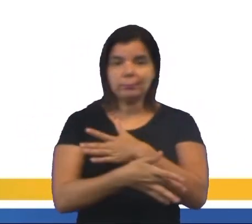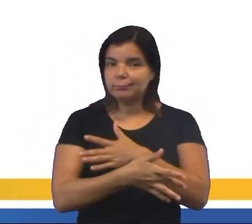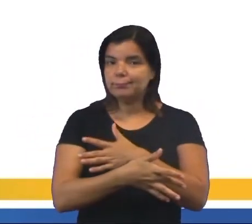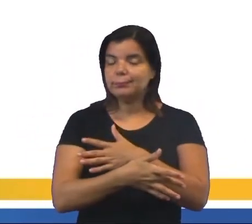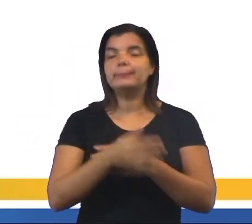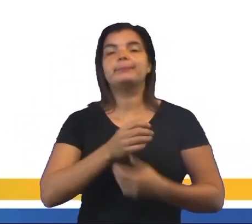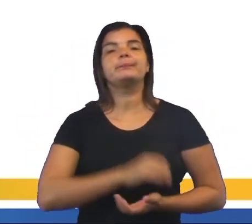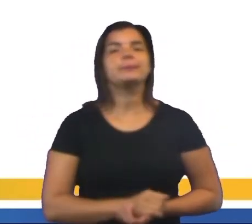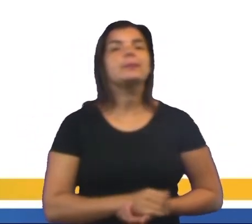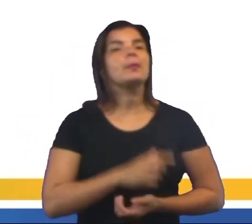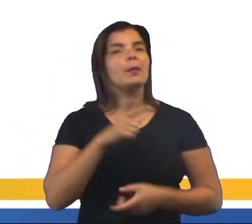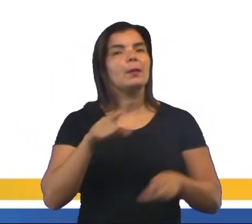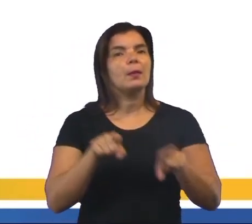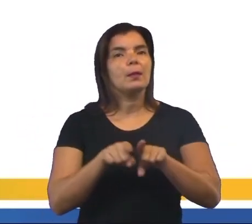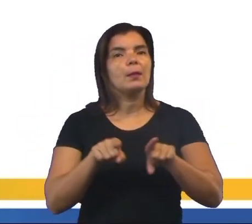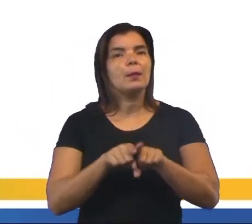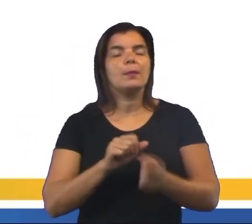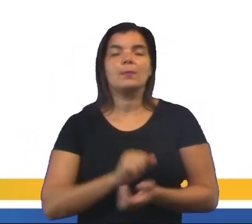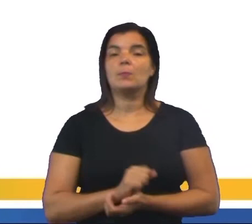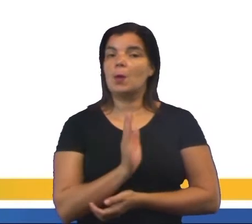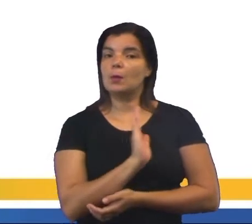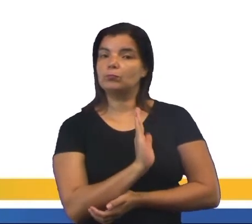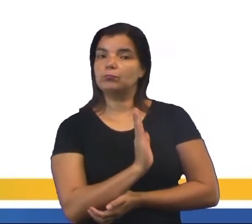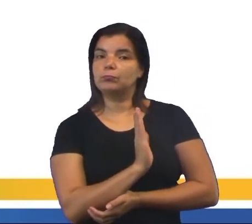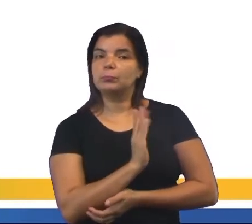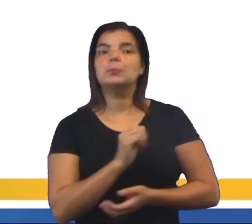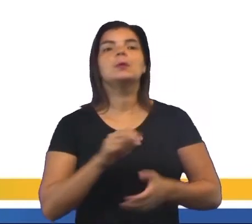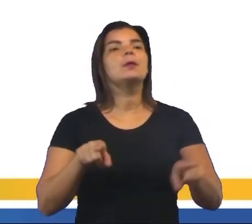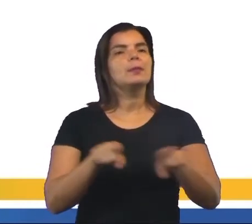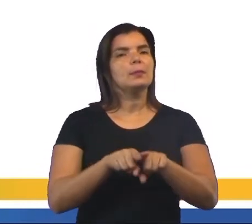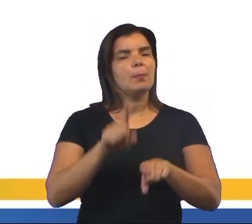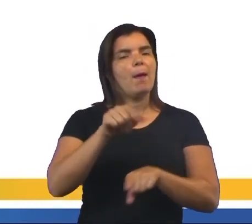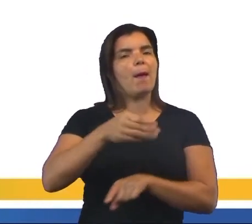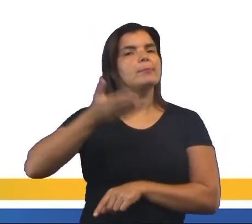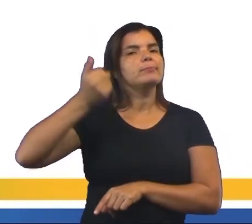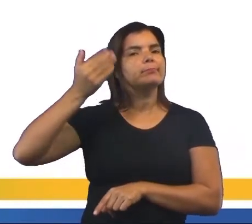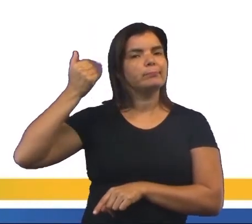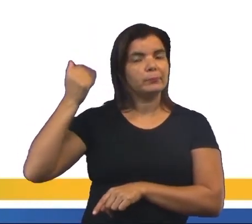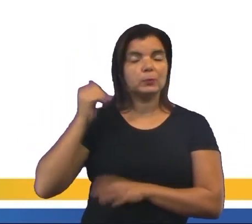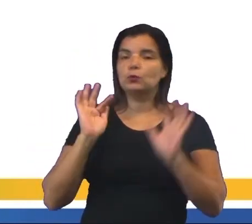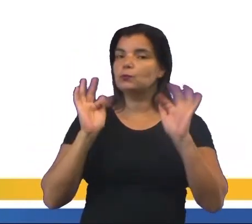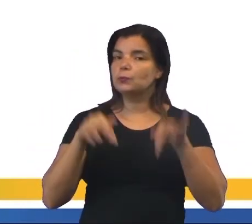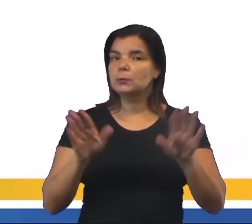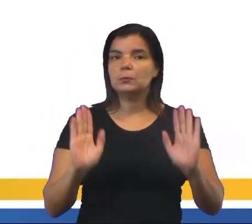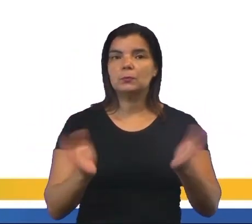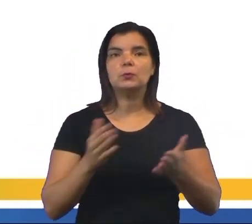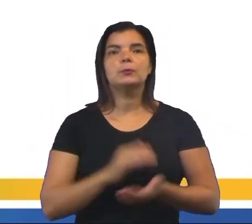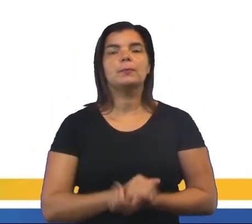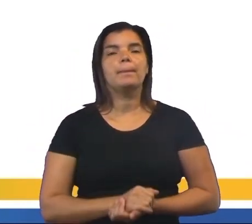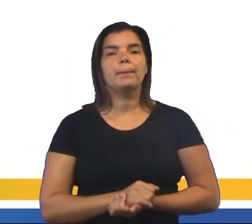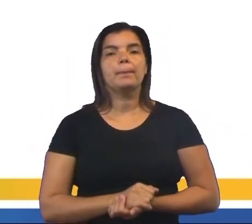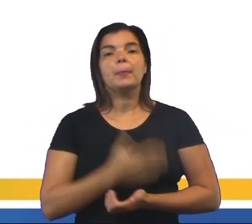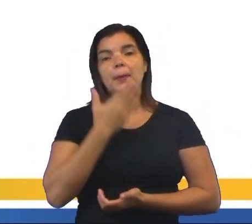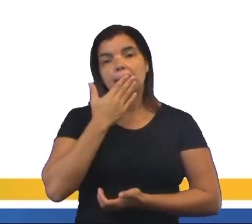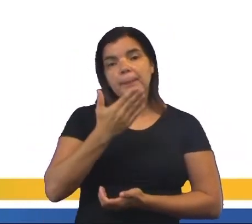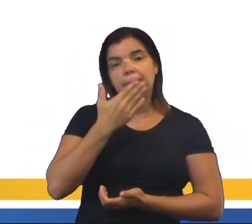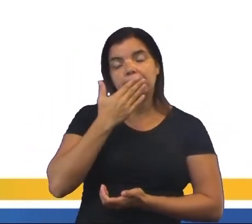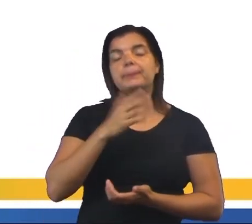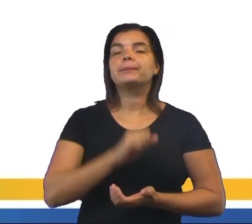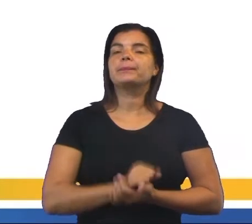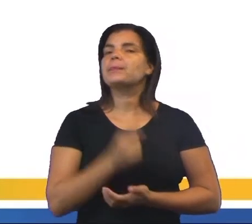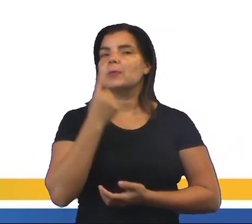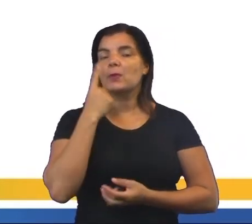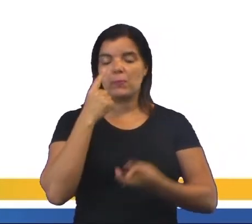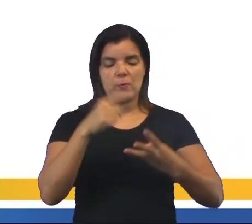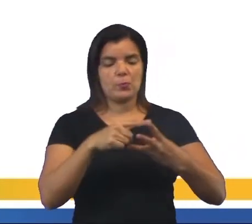acabado. Temos também despedi-me, que também é um passado concluído. Pedi-lhes. Vejam que